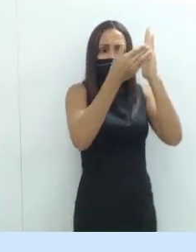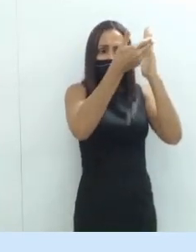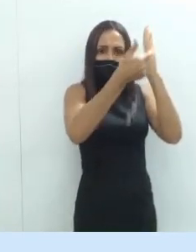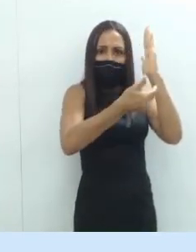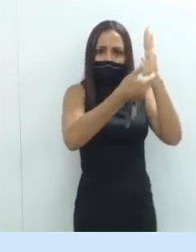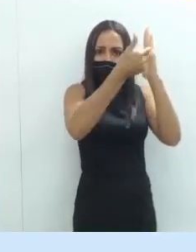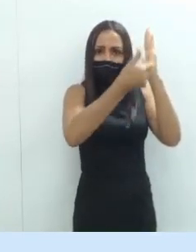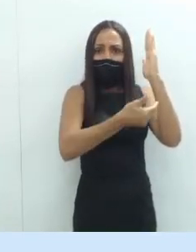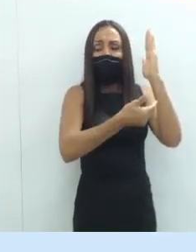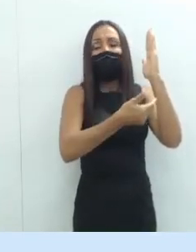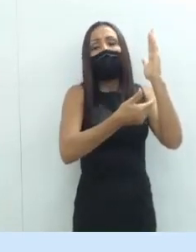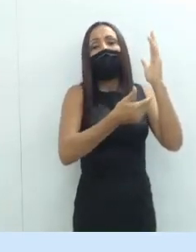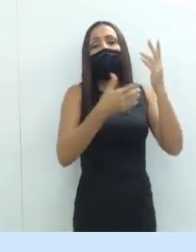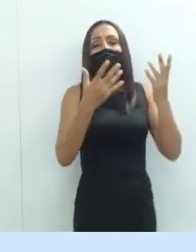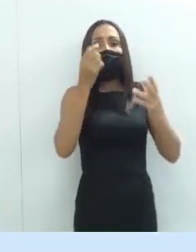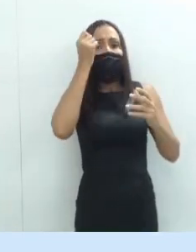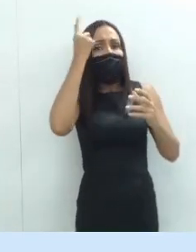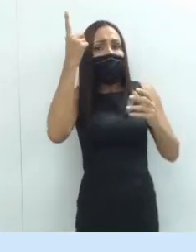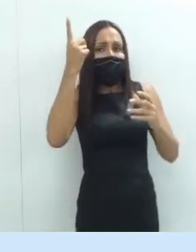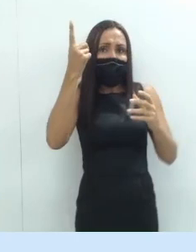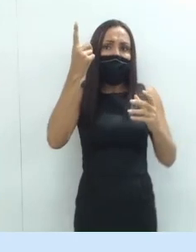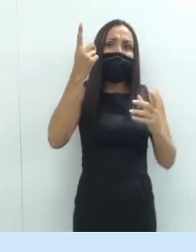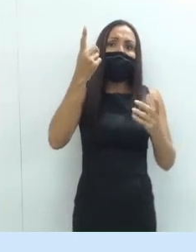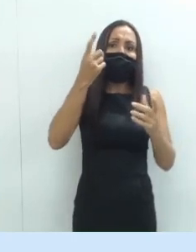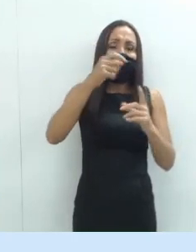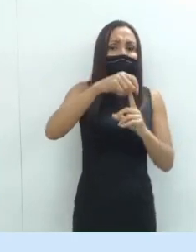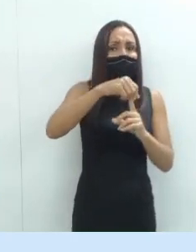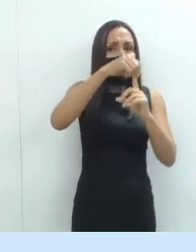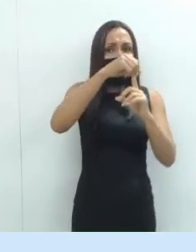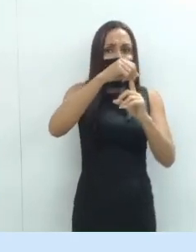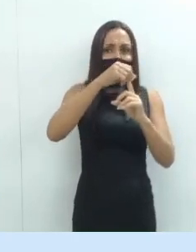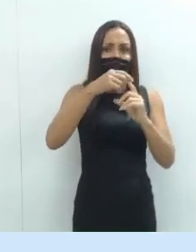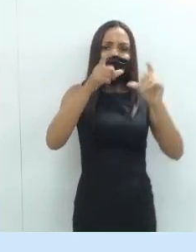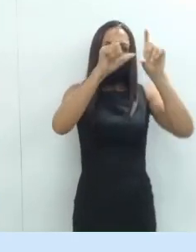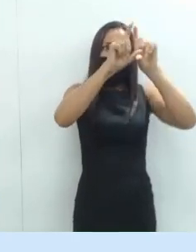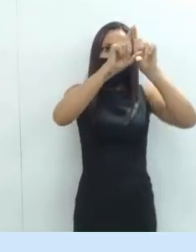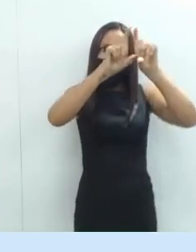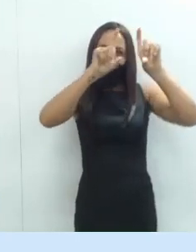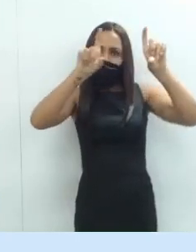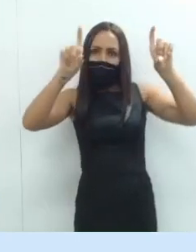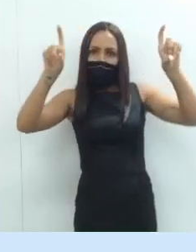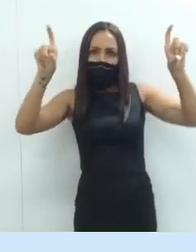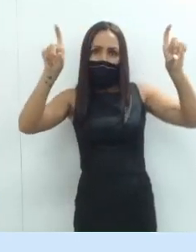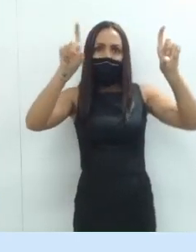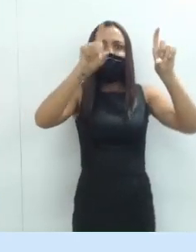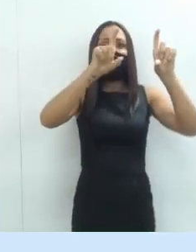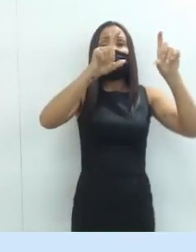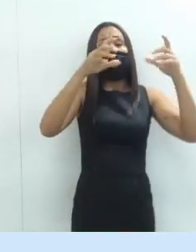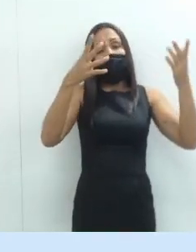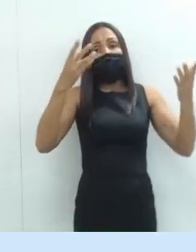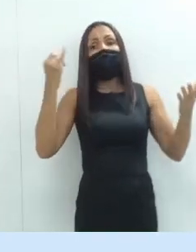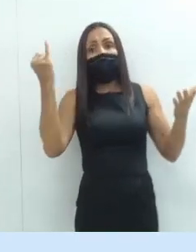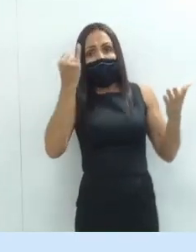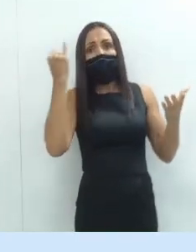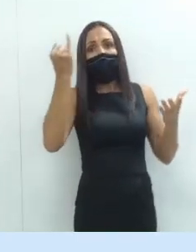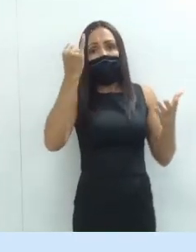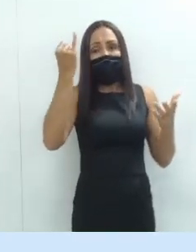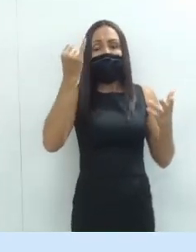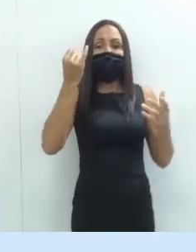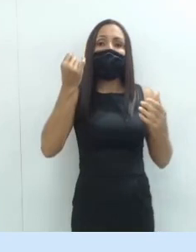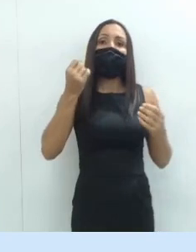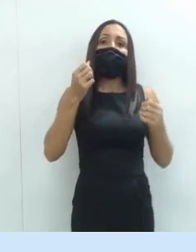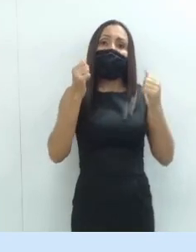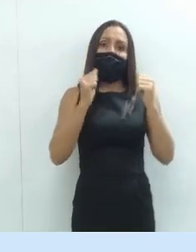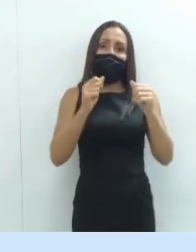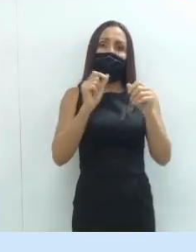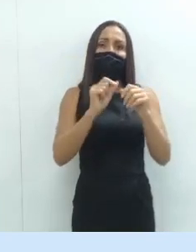que é a ideia principal, né? Ou seja, o tópico frasal. Então, isso é algo muito importante que você pode fazer